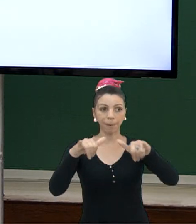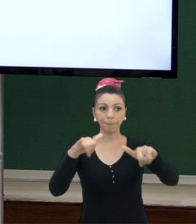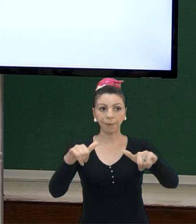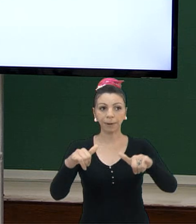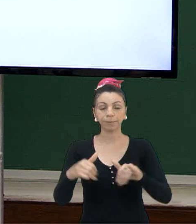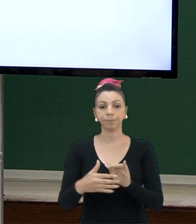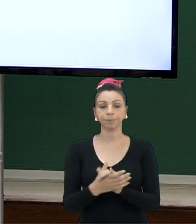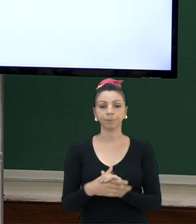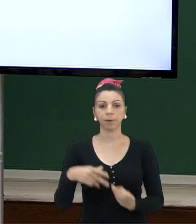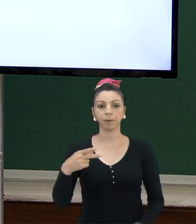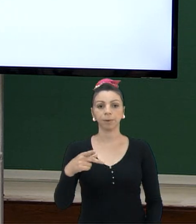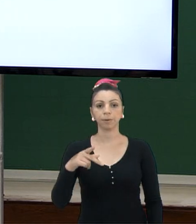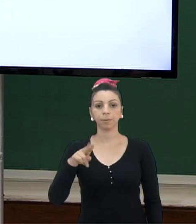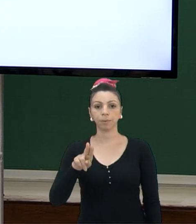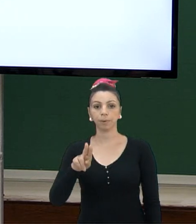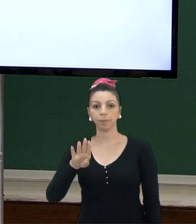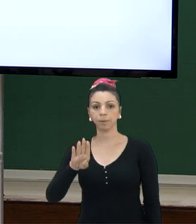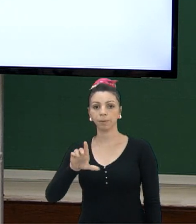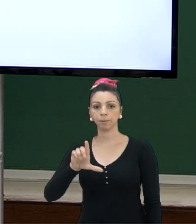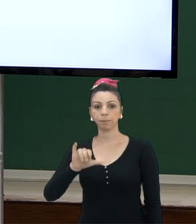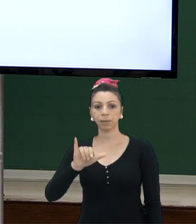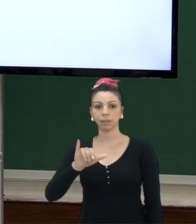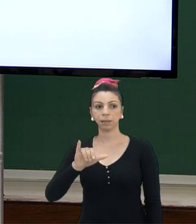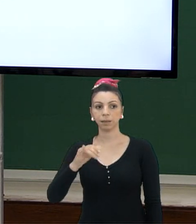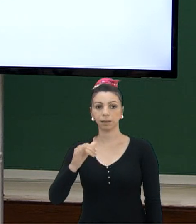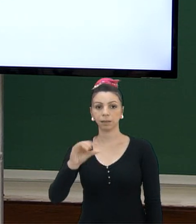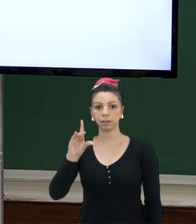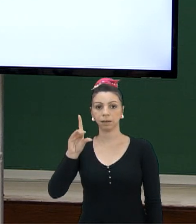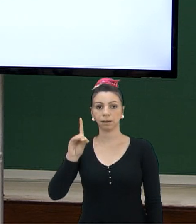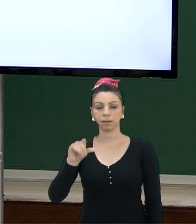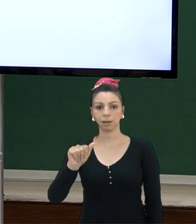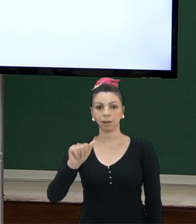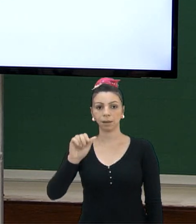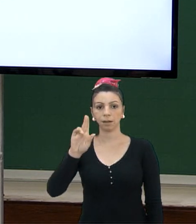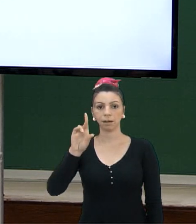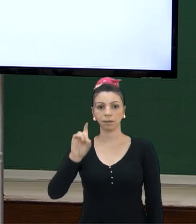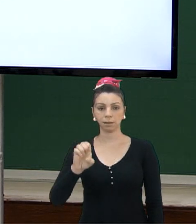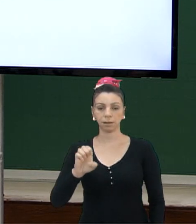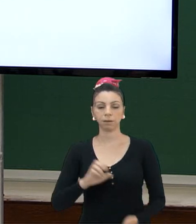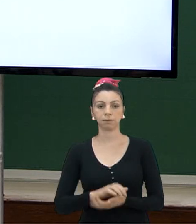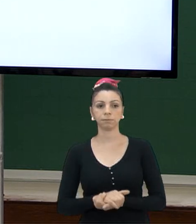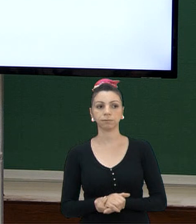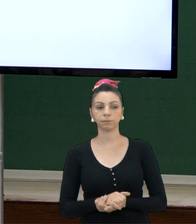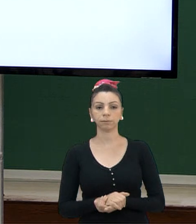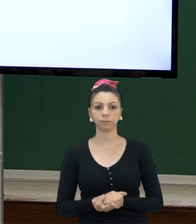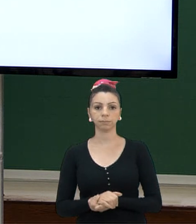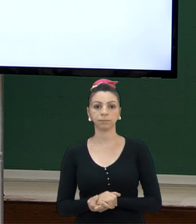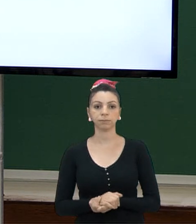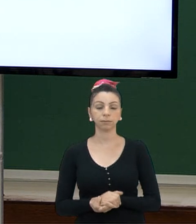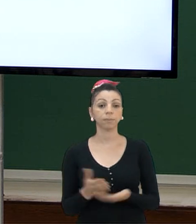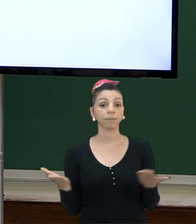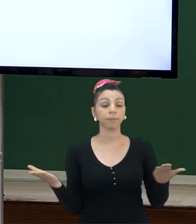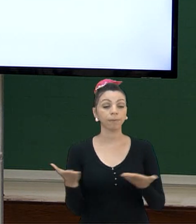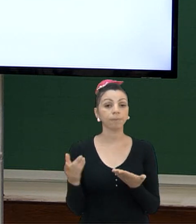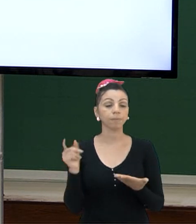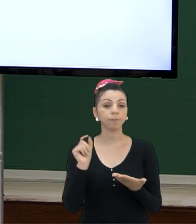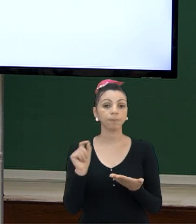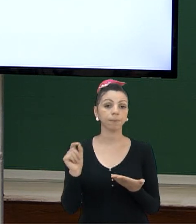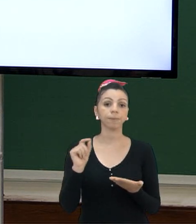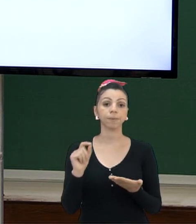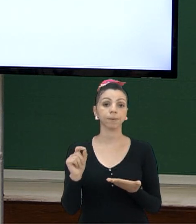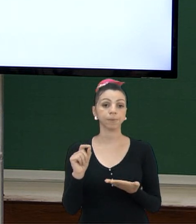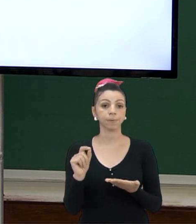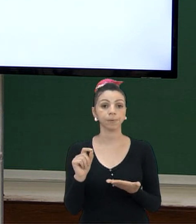vocês ainda puseram aqui, preencheram a publicidade, que seria ali da região serrana? Então agora, ó, você vai pensar em